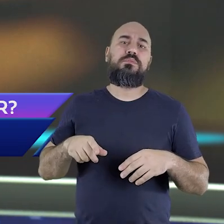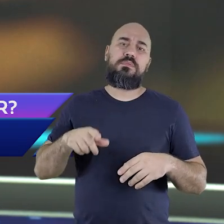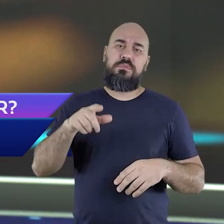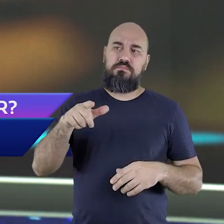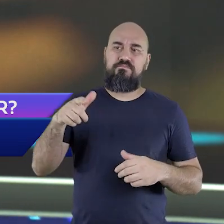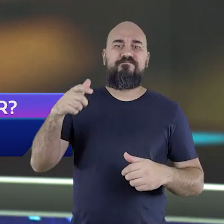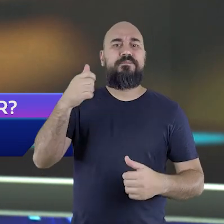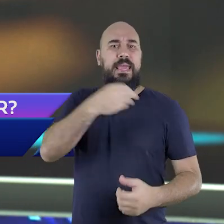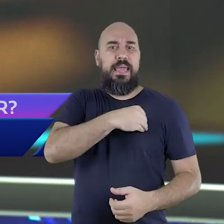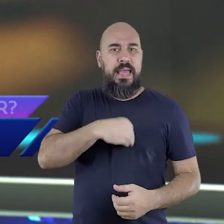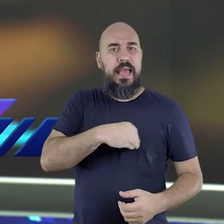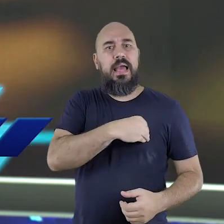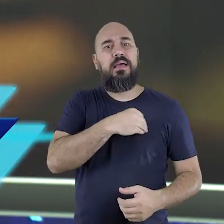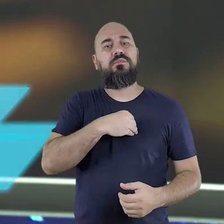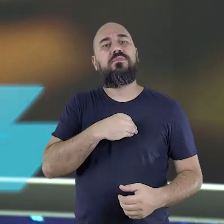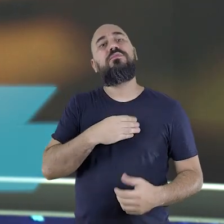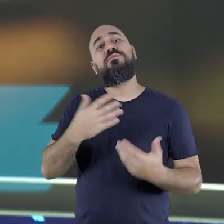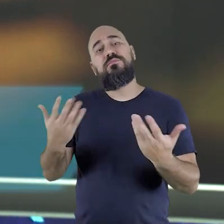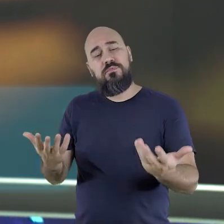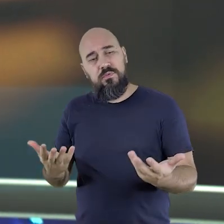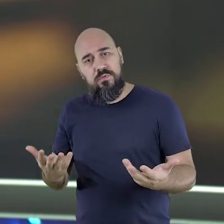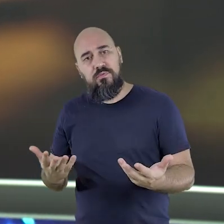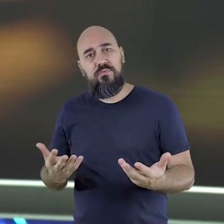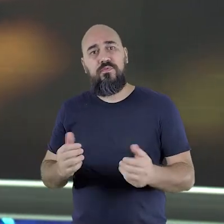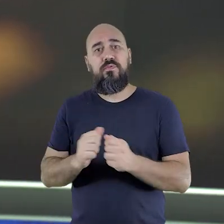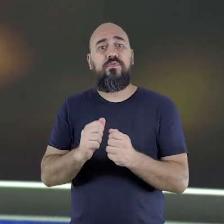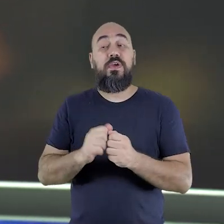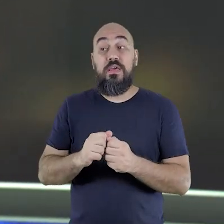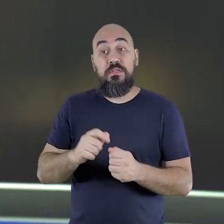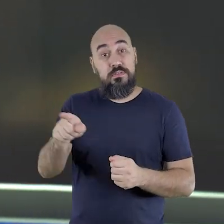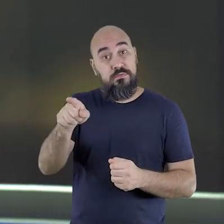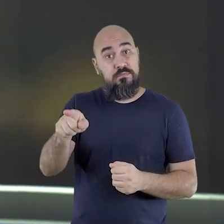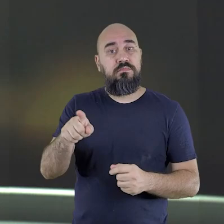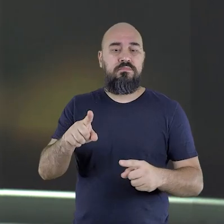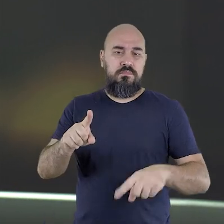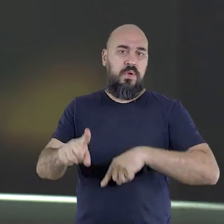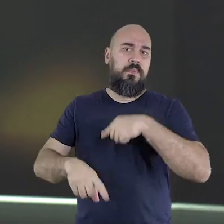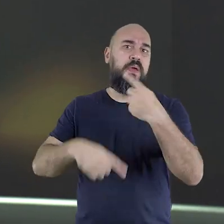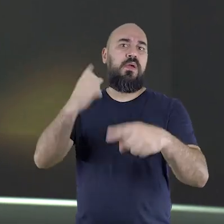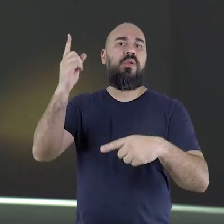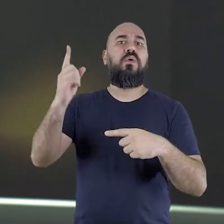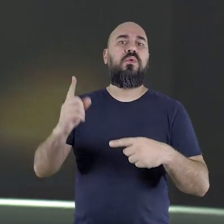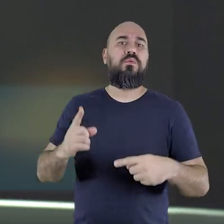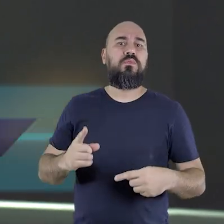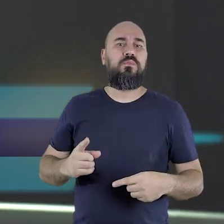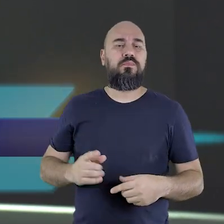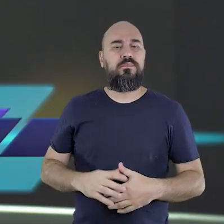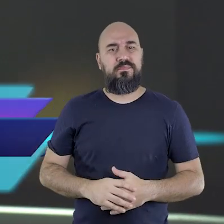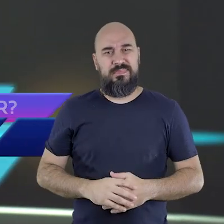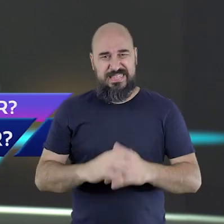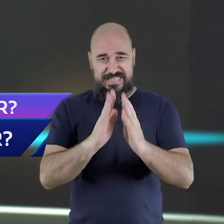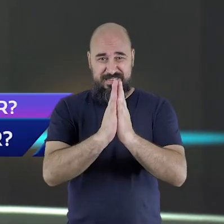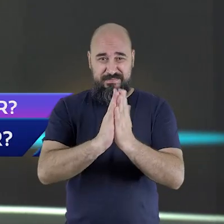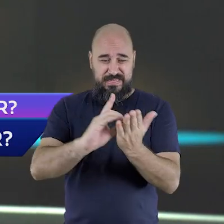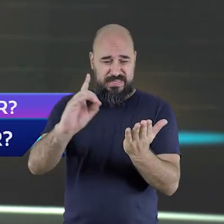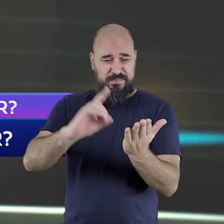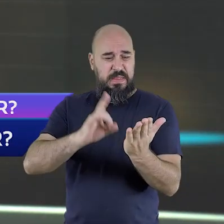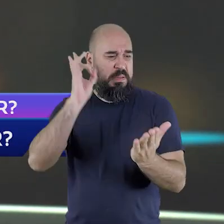terra toda a verdade. E o que fez? Prosperou. Lançar por terra a